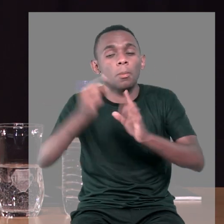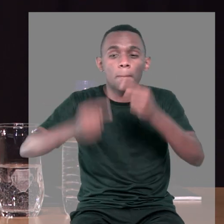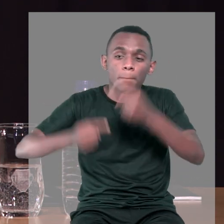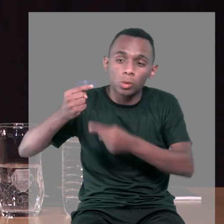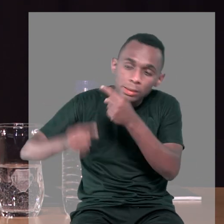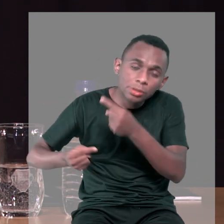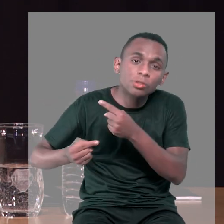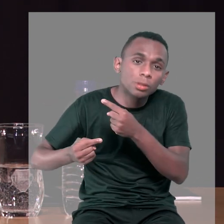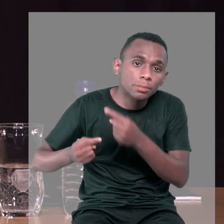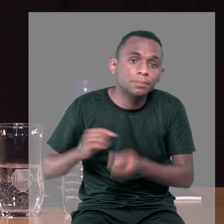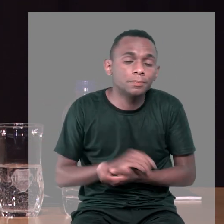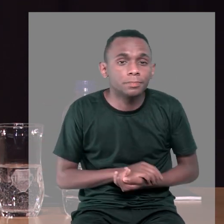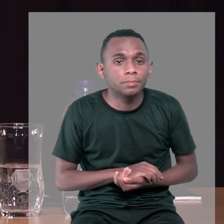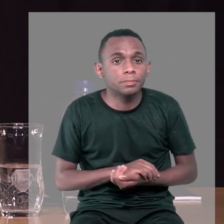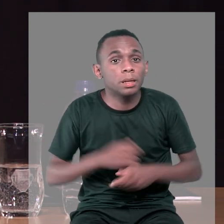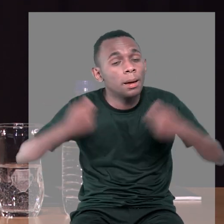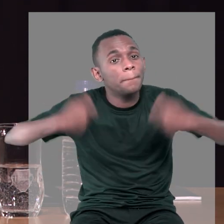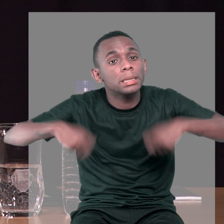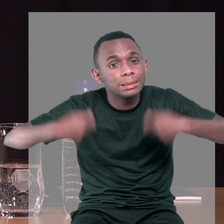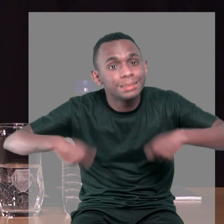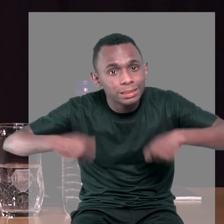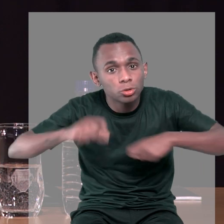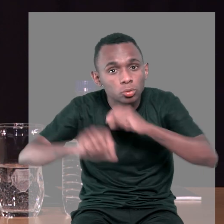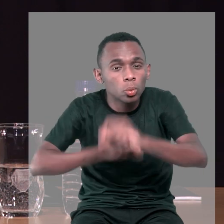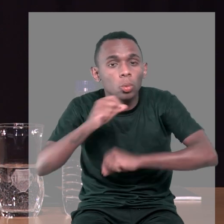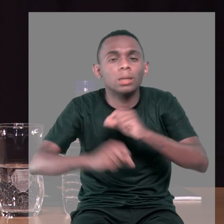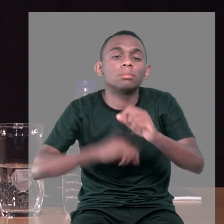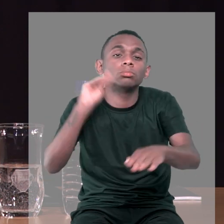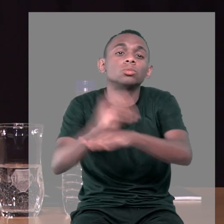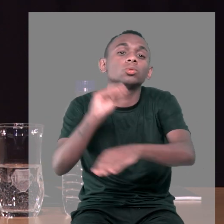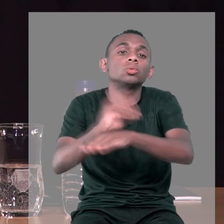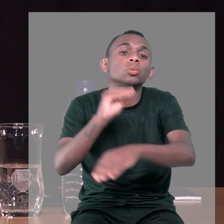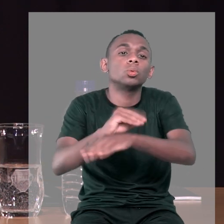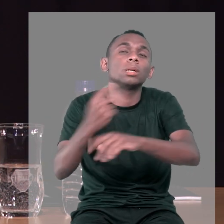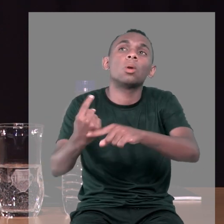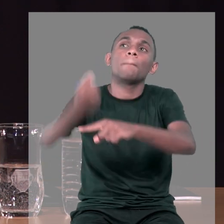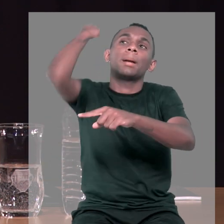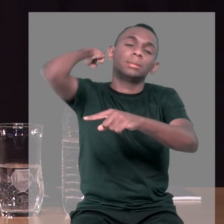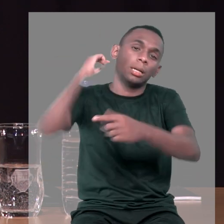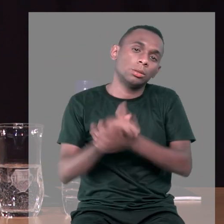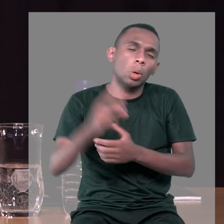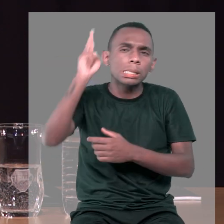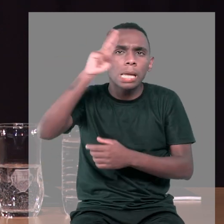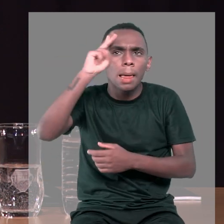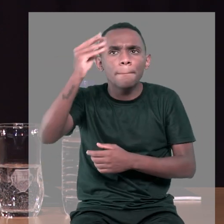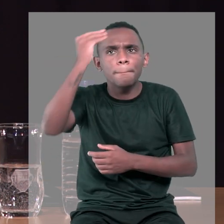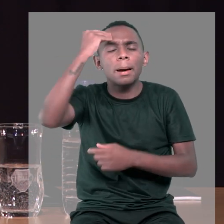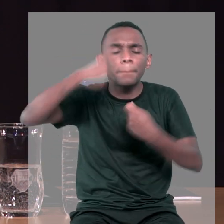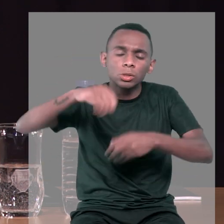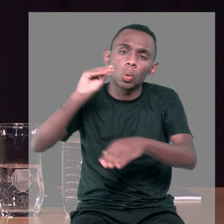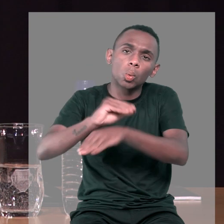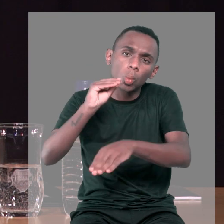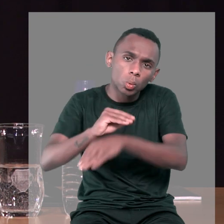termo memória coletiva. Sou eu que estou aplicando o termo ao texto de Arendt. Mas eu acho que há uma